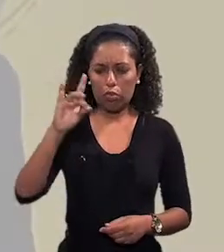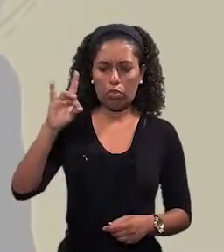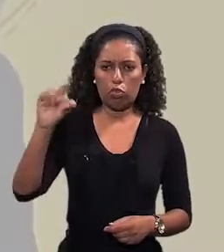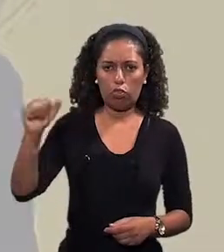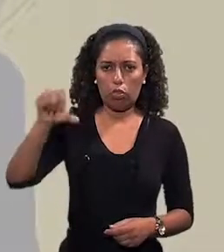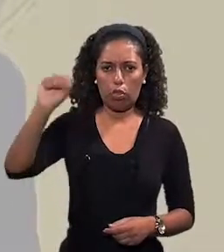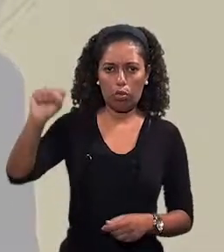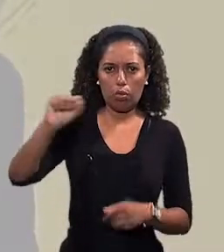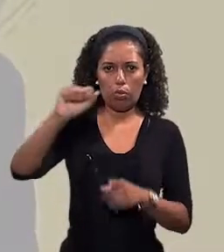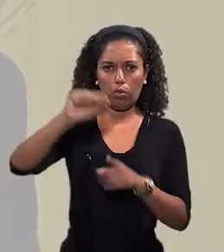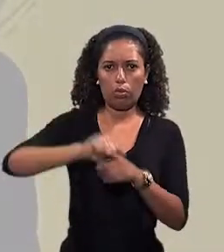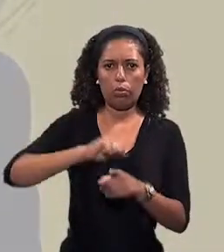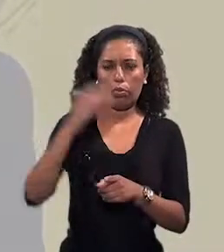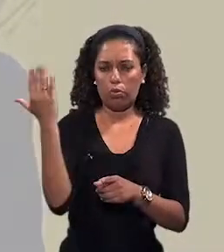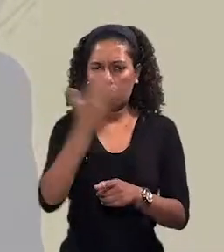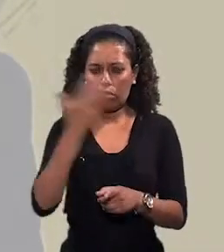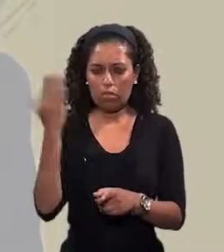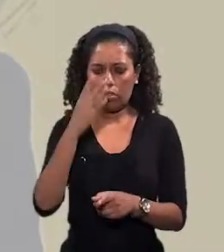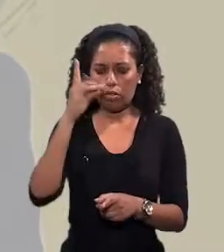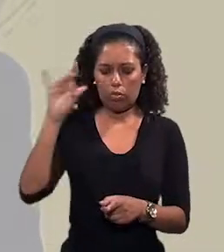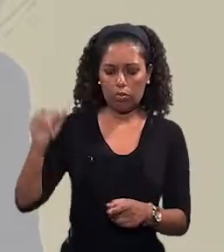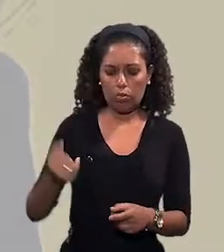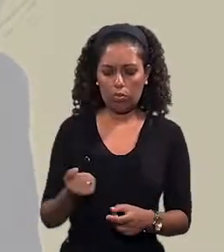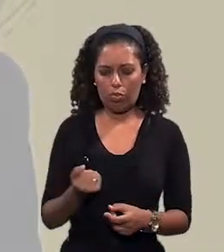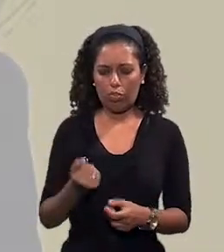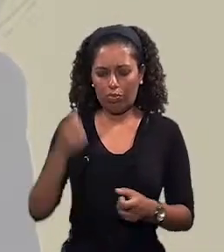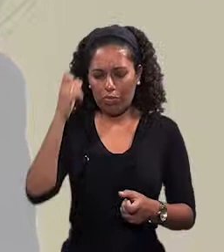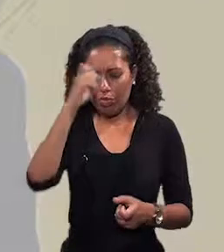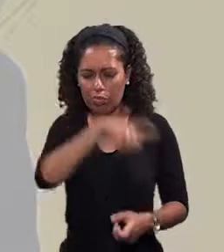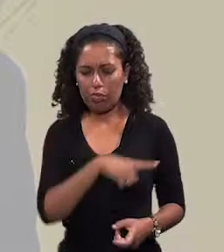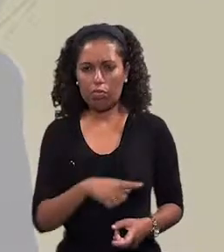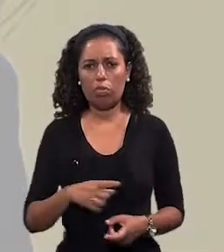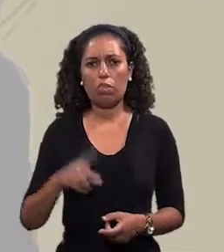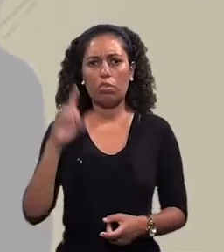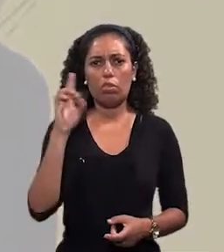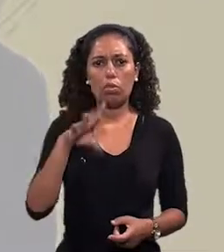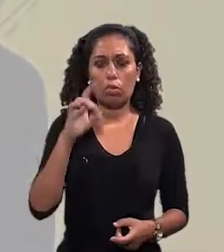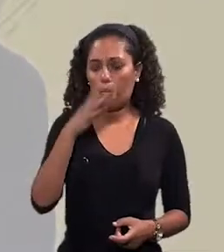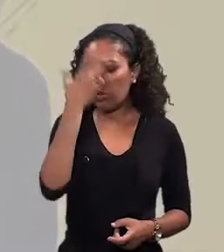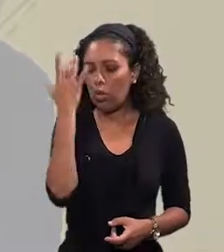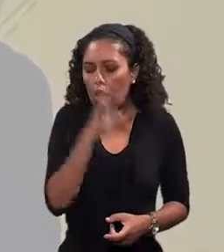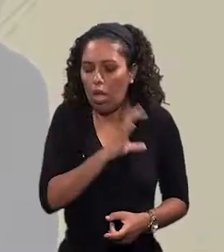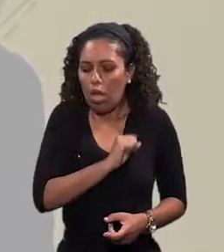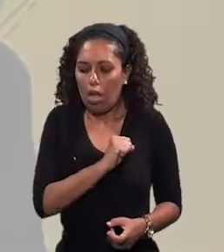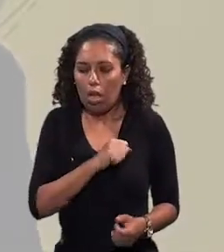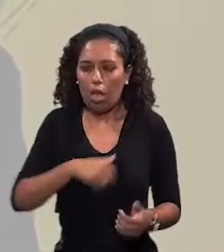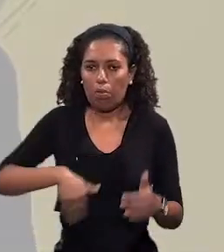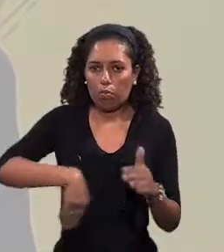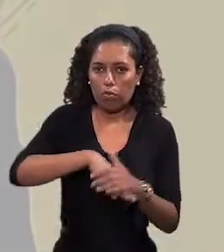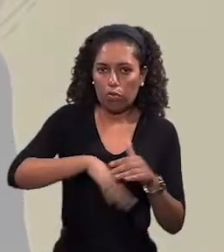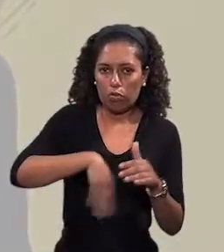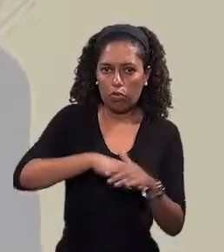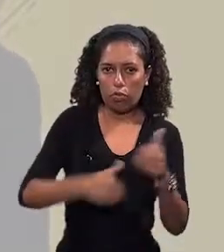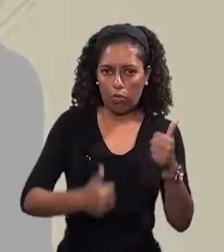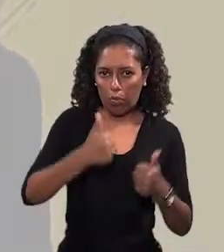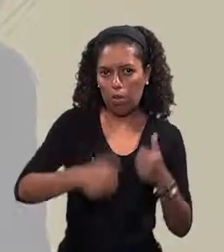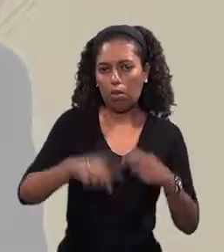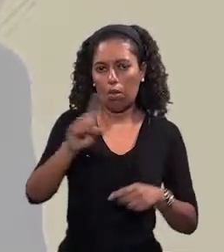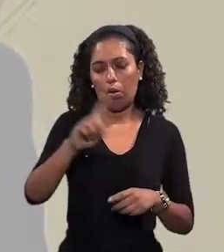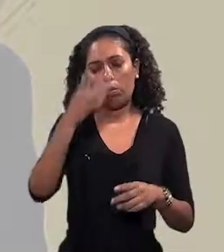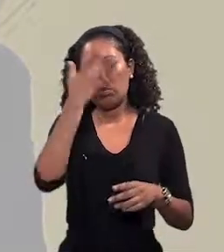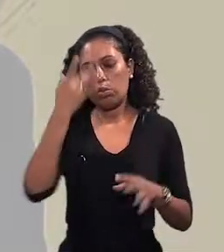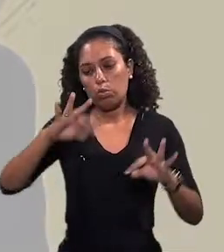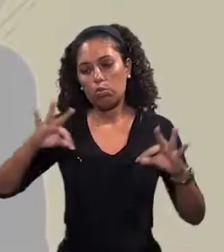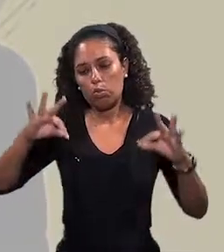muito marcante e muito difícil. Eu acho que não só para quem é apaixonado por futebol, como é o meu caso, mas para qualquer